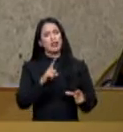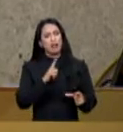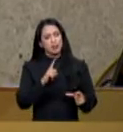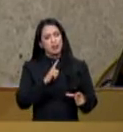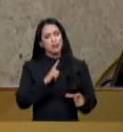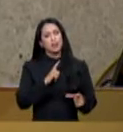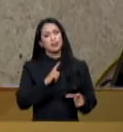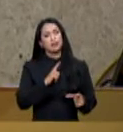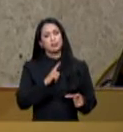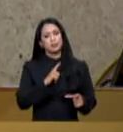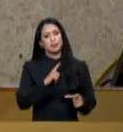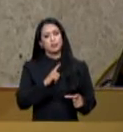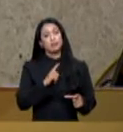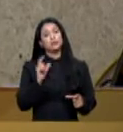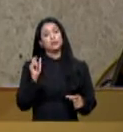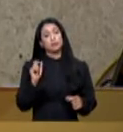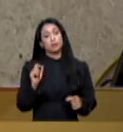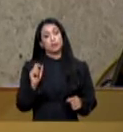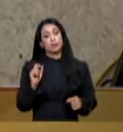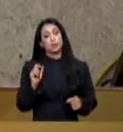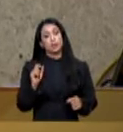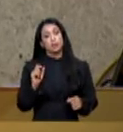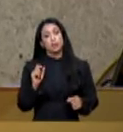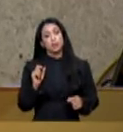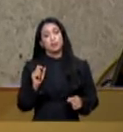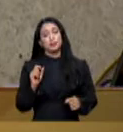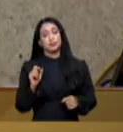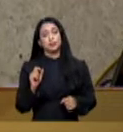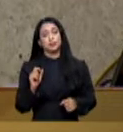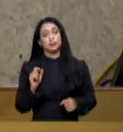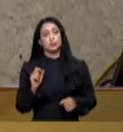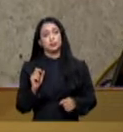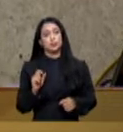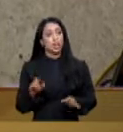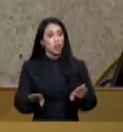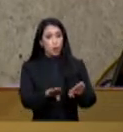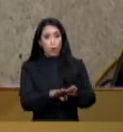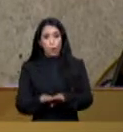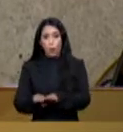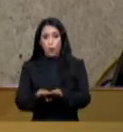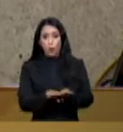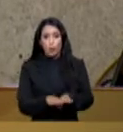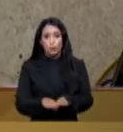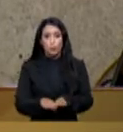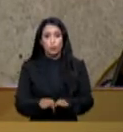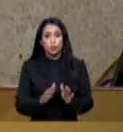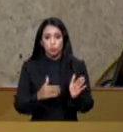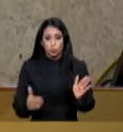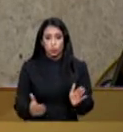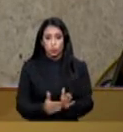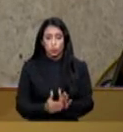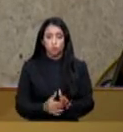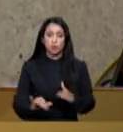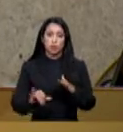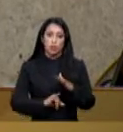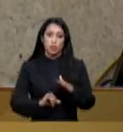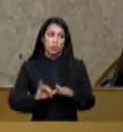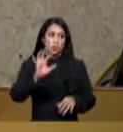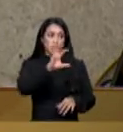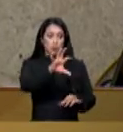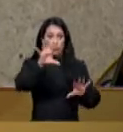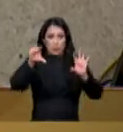a ter natureza de interesse comum, no caso da instituição de